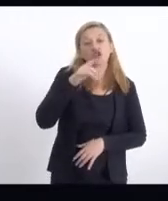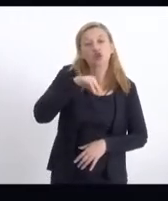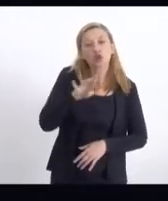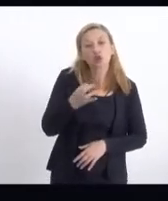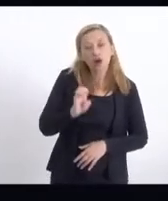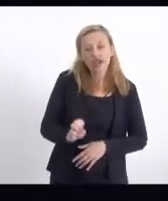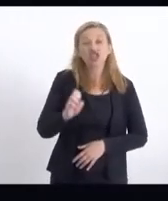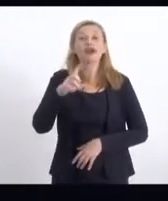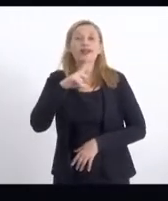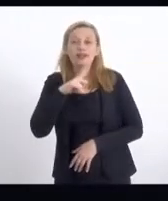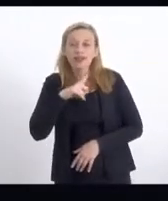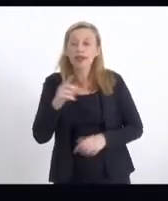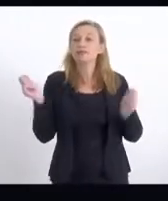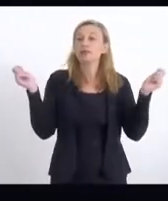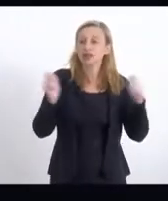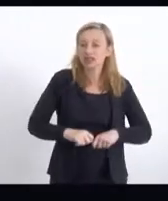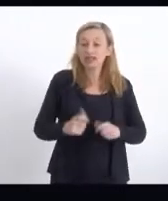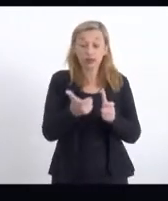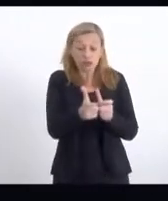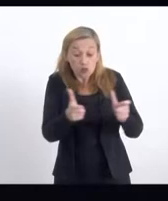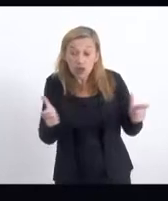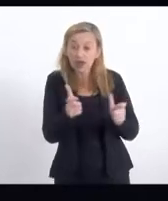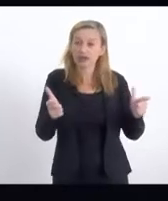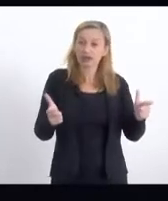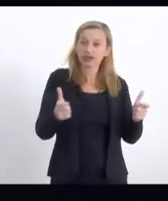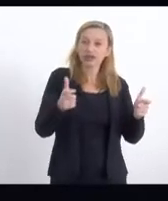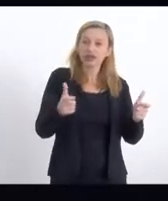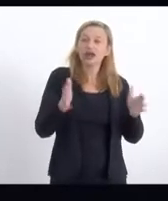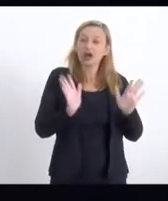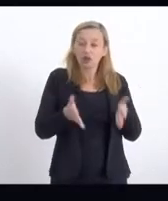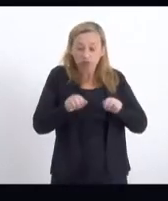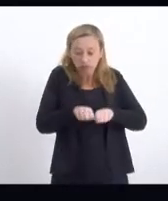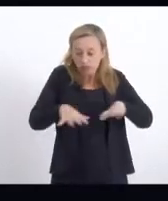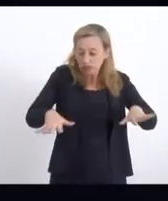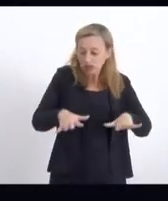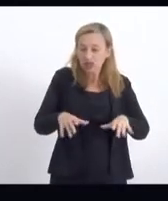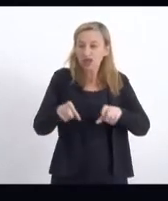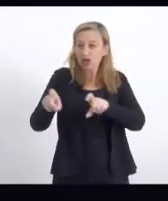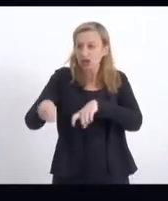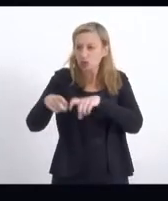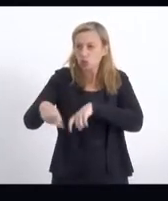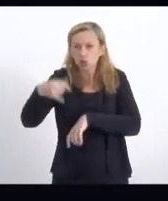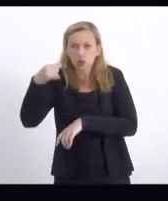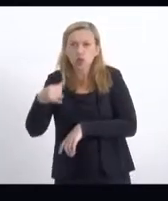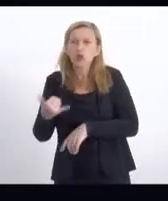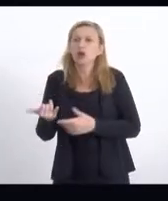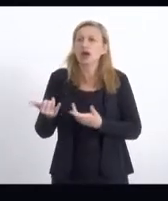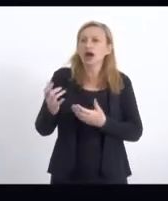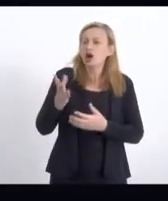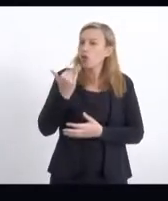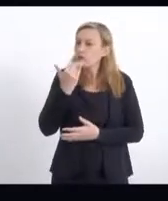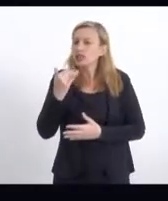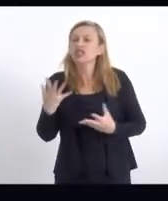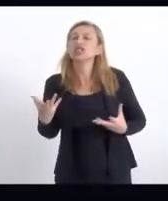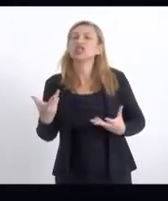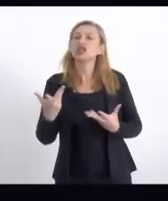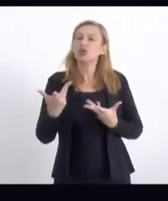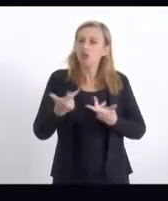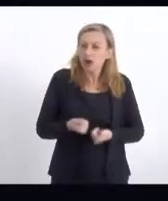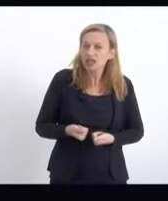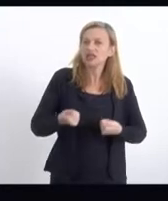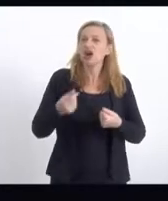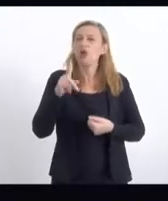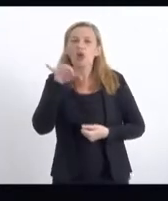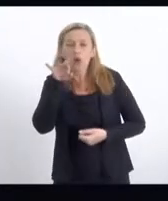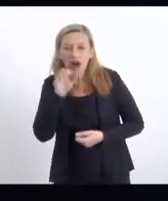tem potencialidades muito grandes, agora com a pandemia, a questão da agricultura, da alimentação de qualidade, a agricultura